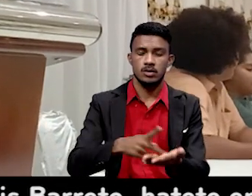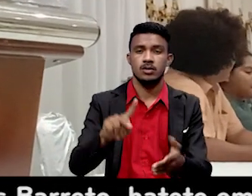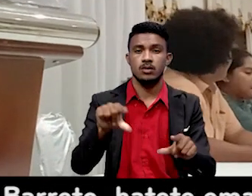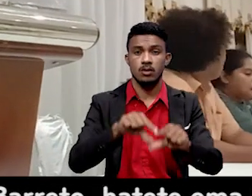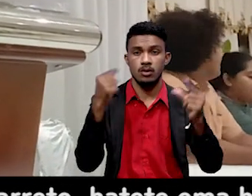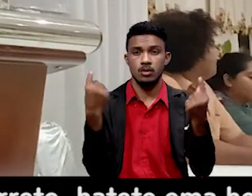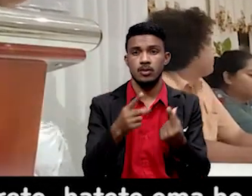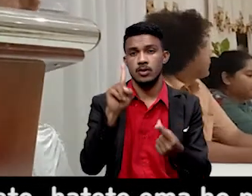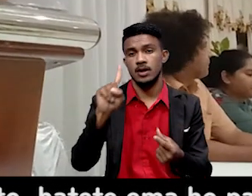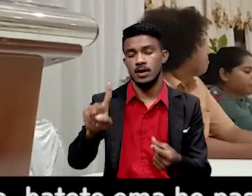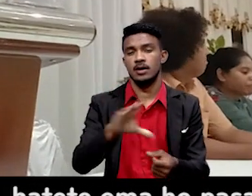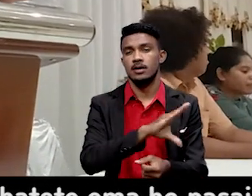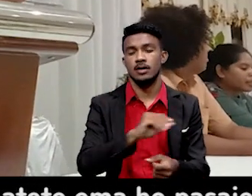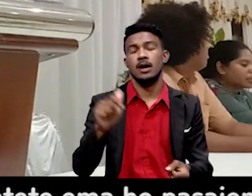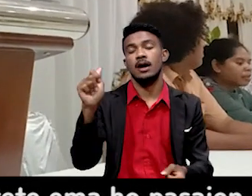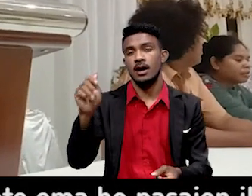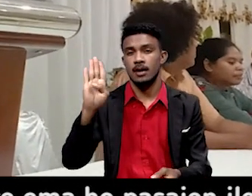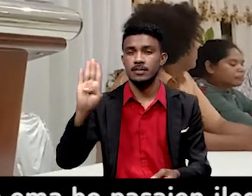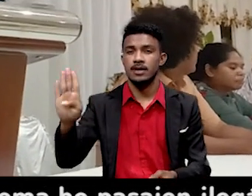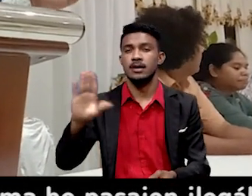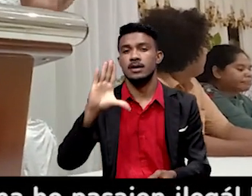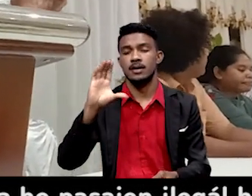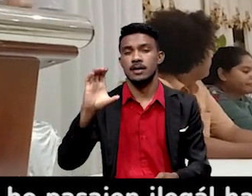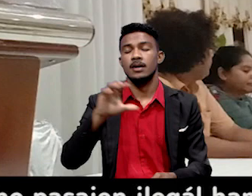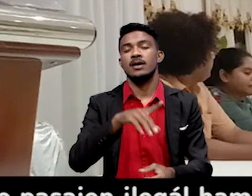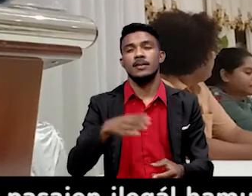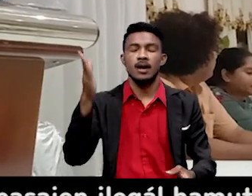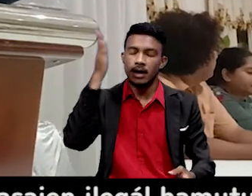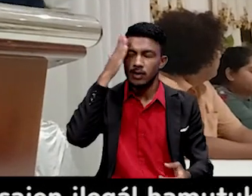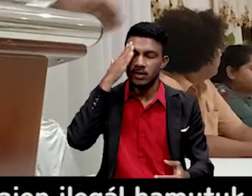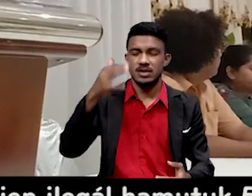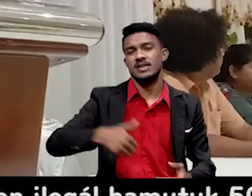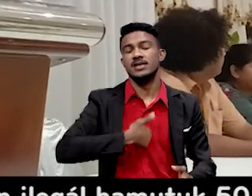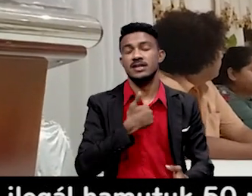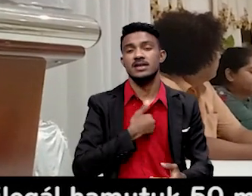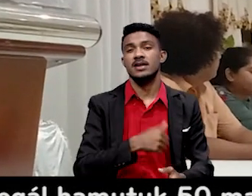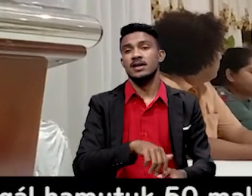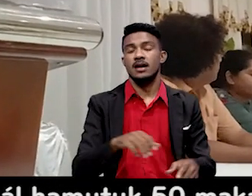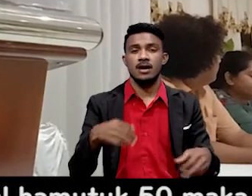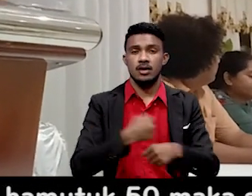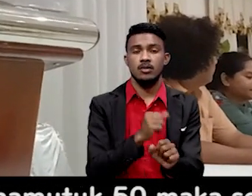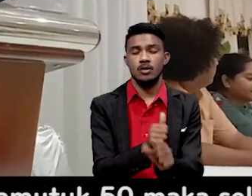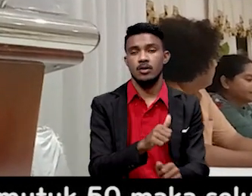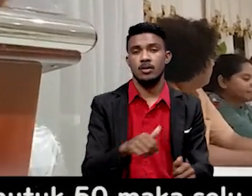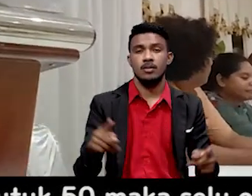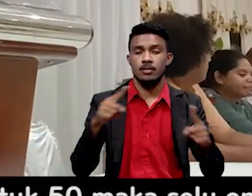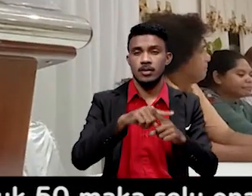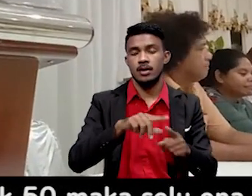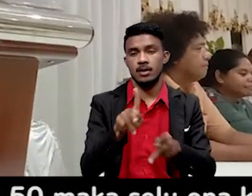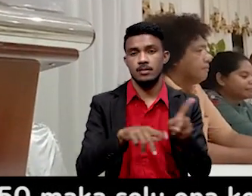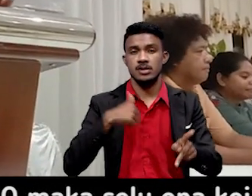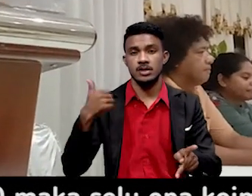idania, propaganda a minha, denha, ma intenção de levar o fede que nasceu. Nem